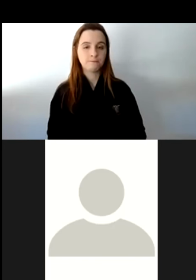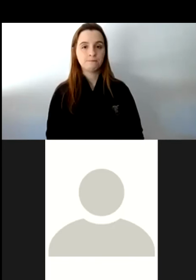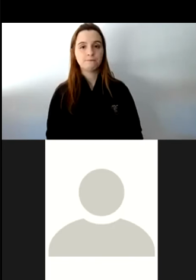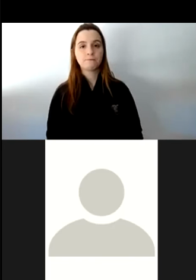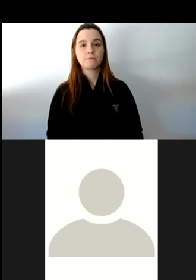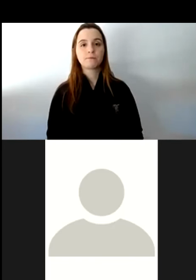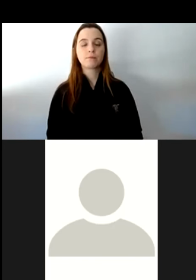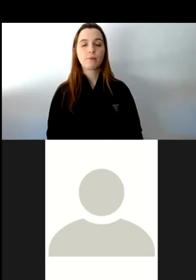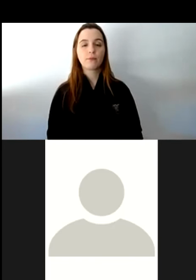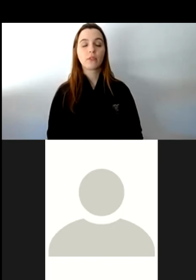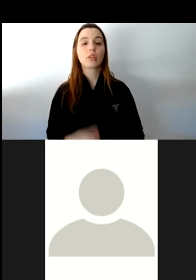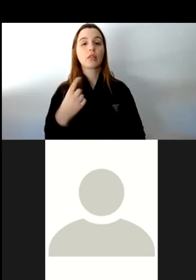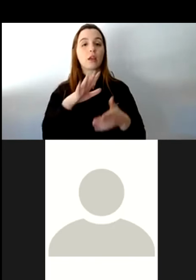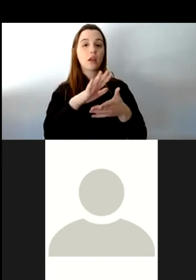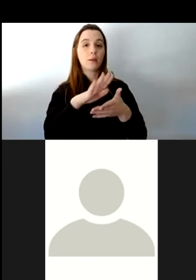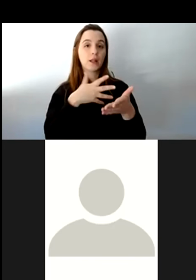o planeamento,